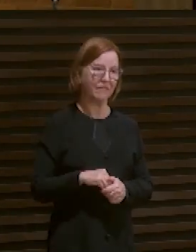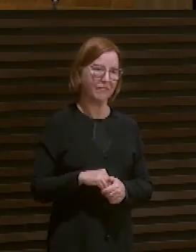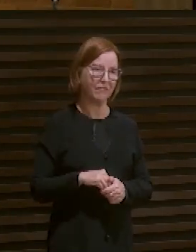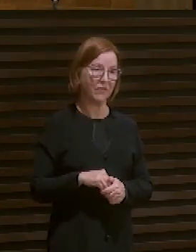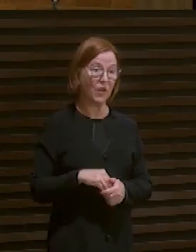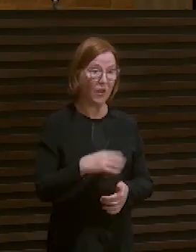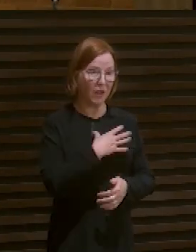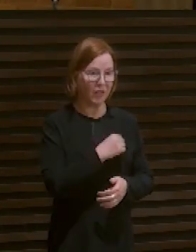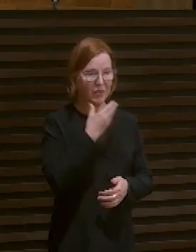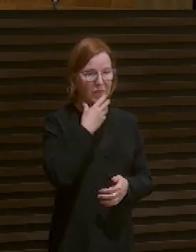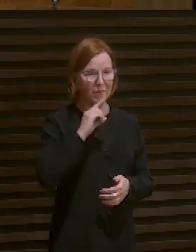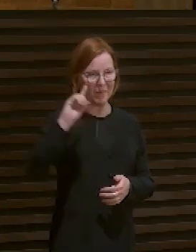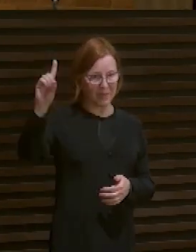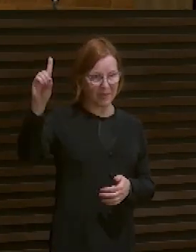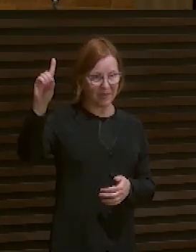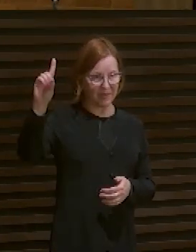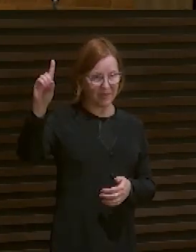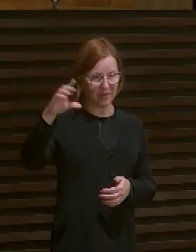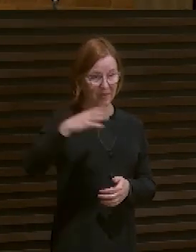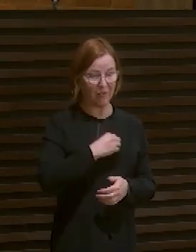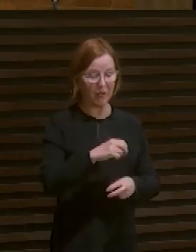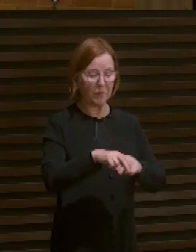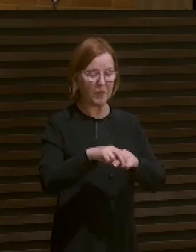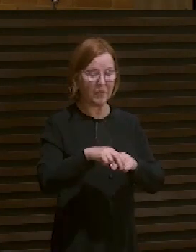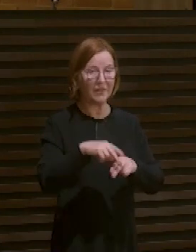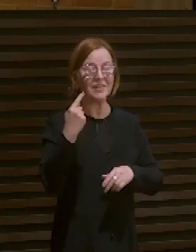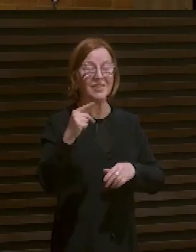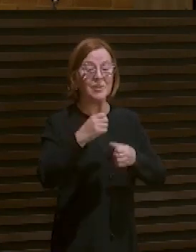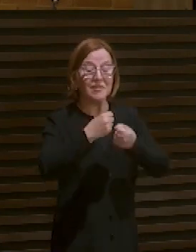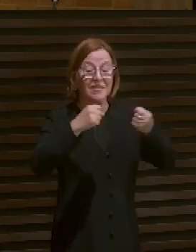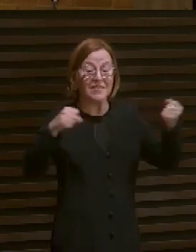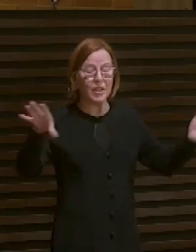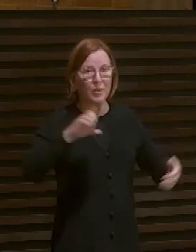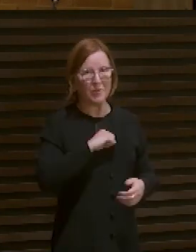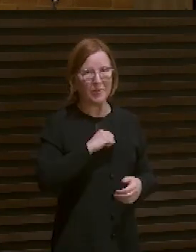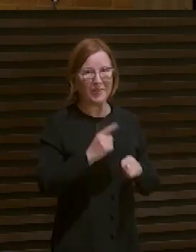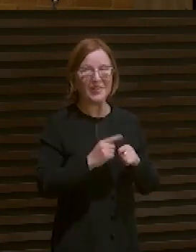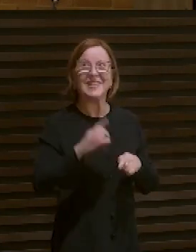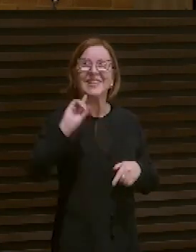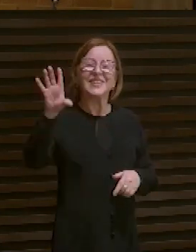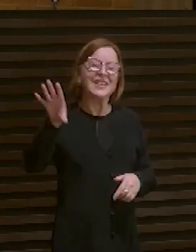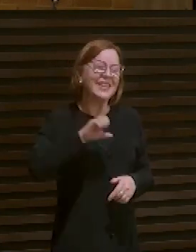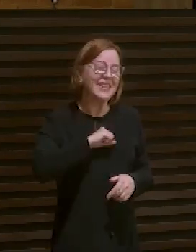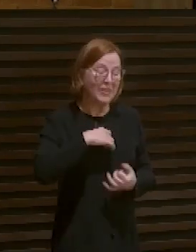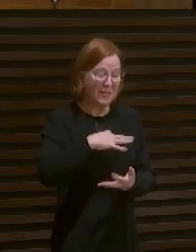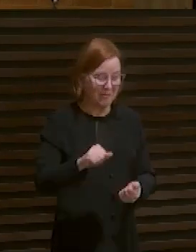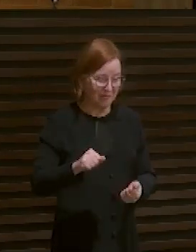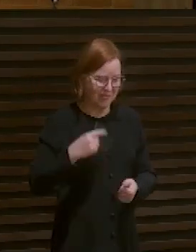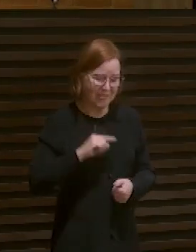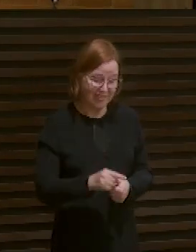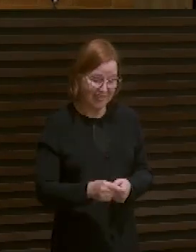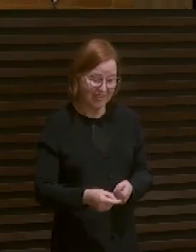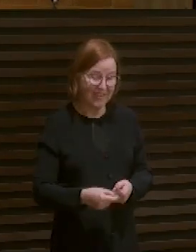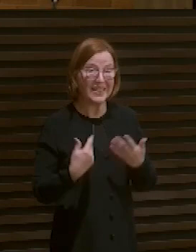Ora, os filhos do Pai são filhos por causa do seu grande amor. Porque Deus amou o mundo de tal maneira que deu o